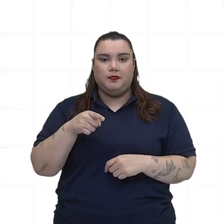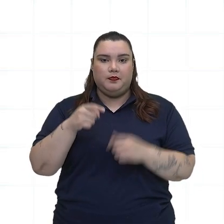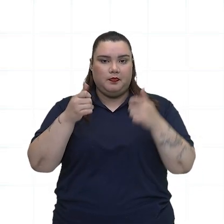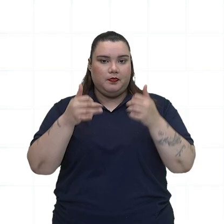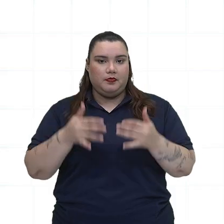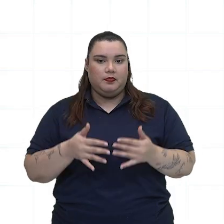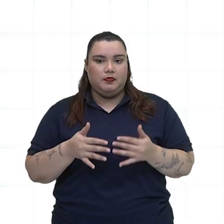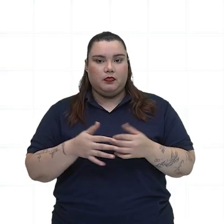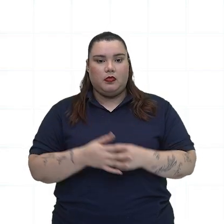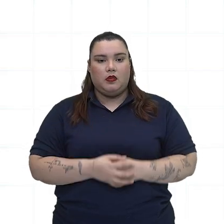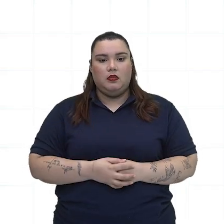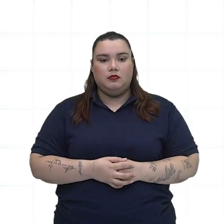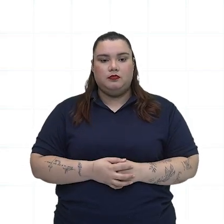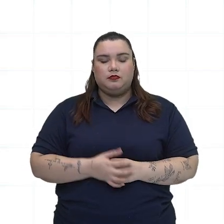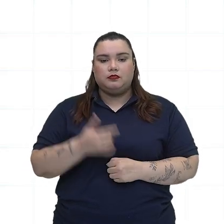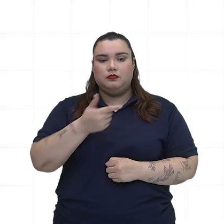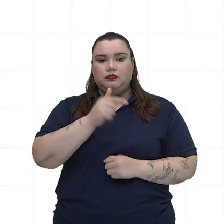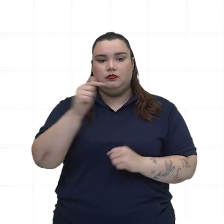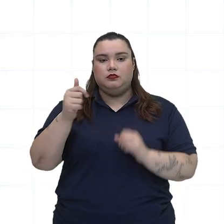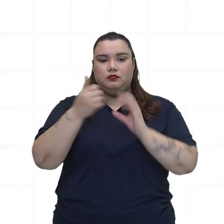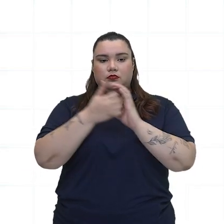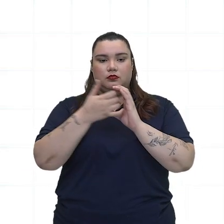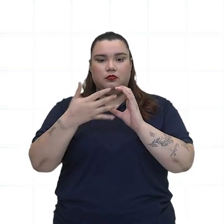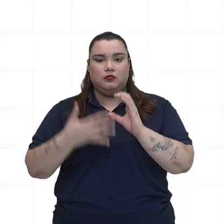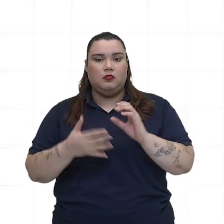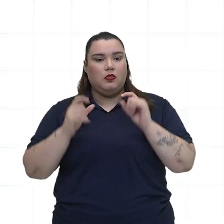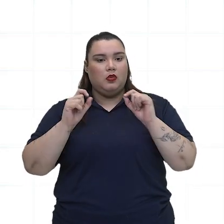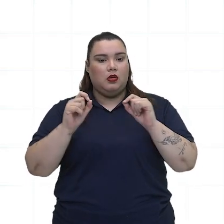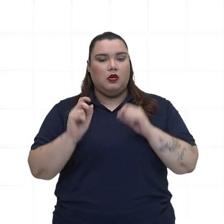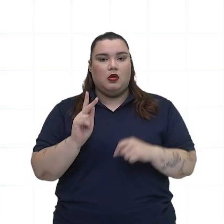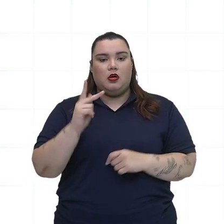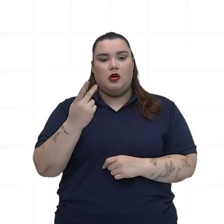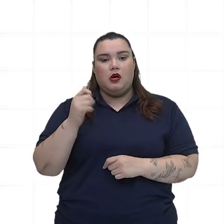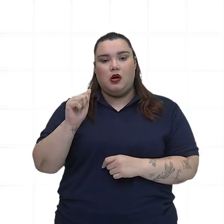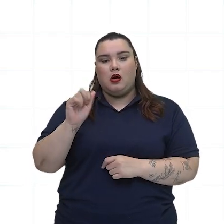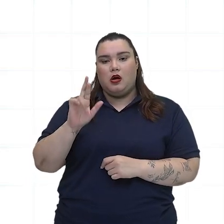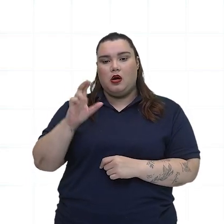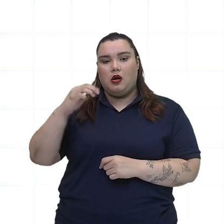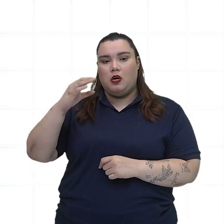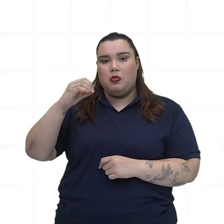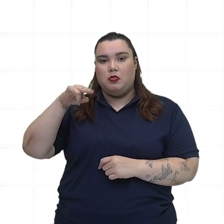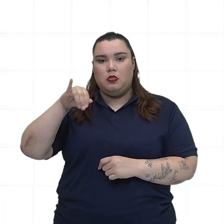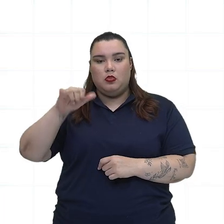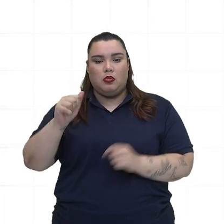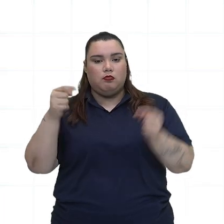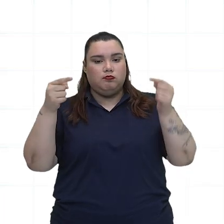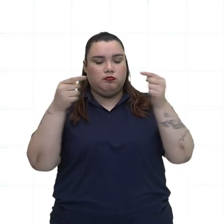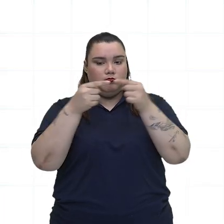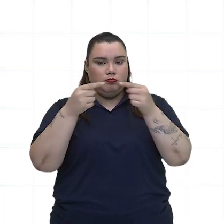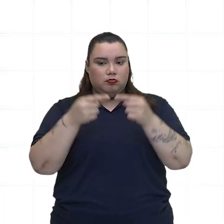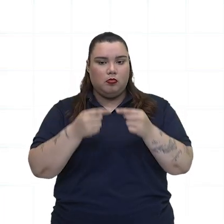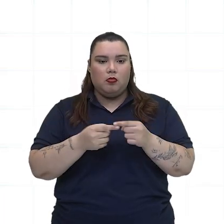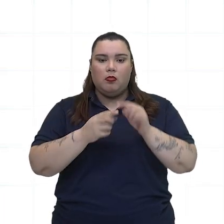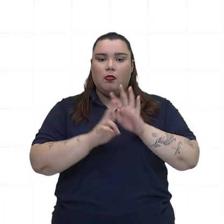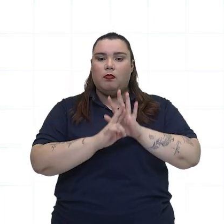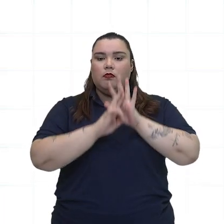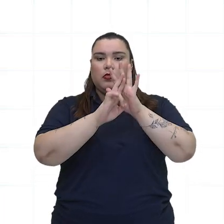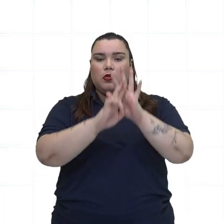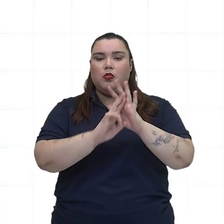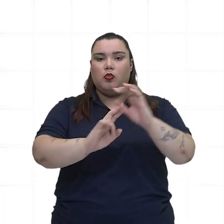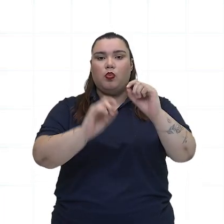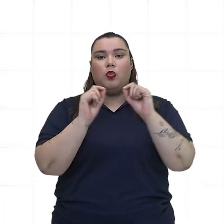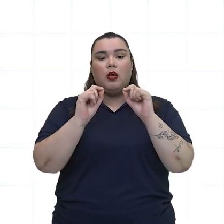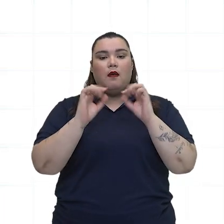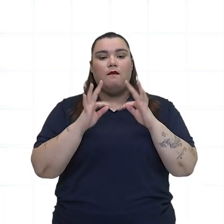melodia. Outro elemento é a harmonia. O que é a harmonia? Ela representa o conjunto